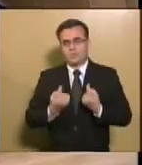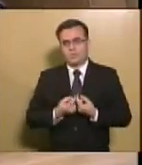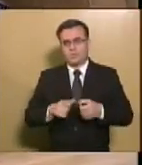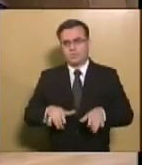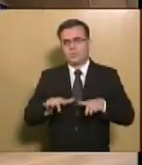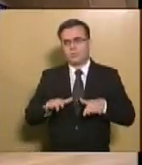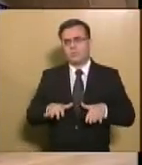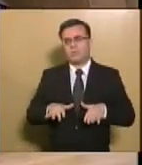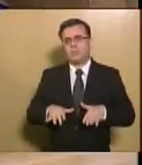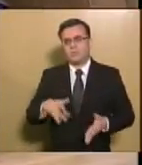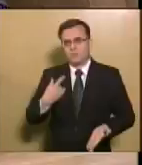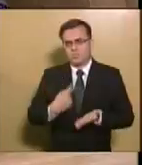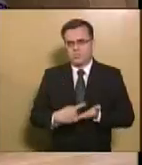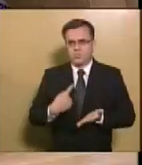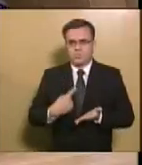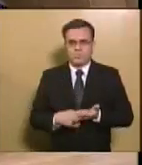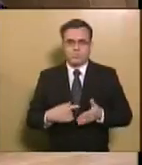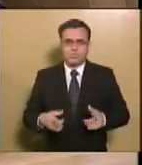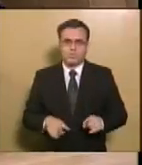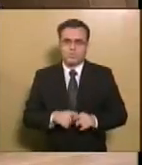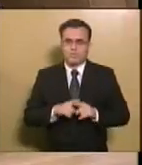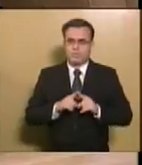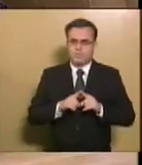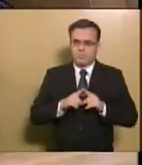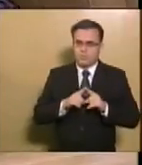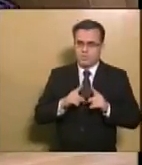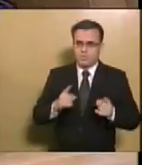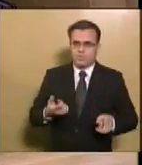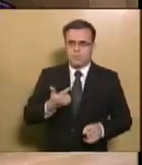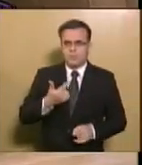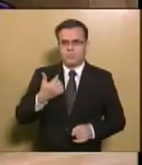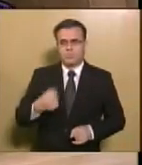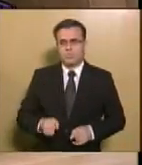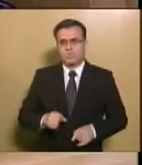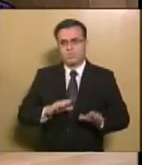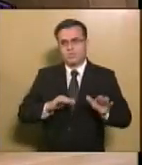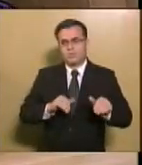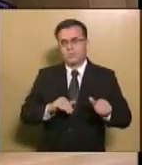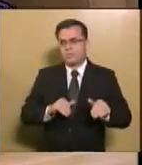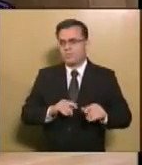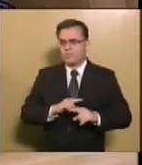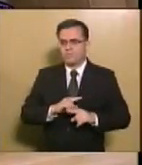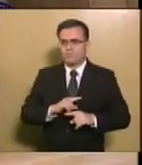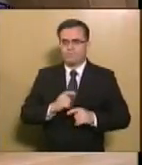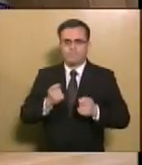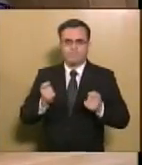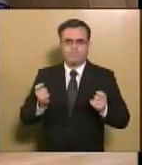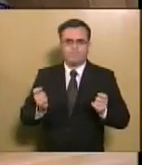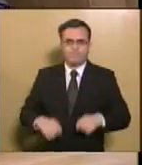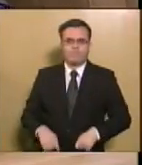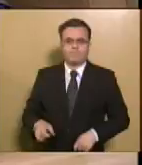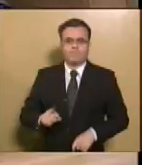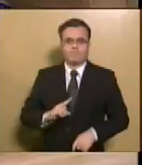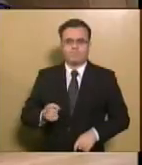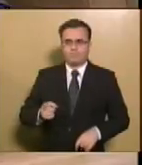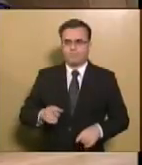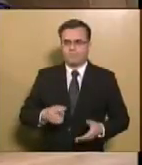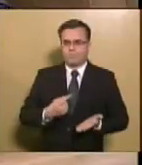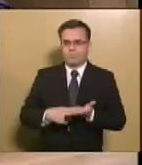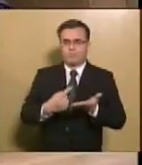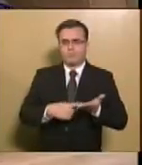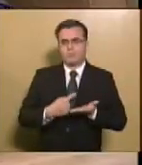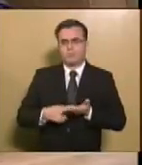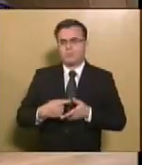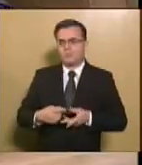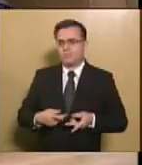que já está marcado, mas a gente não pode, para o dia 28 de setembro, a gente não mandou os convites ainda, porque